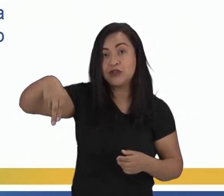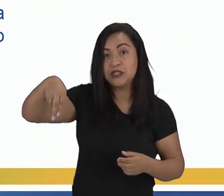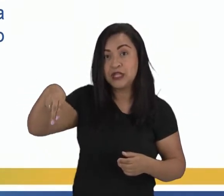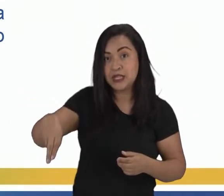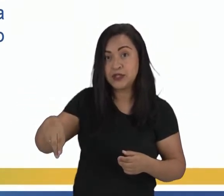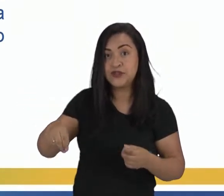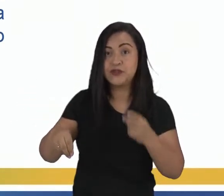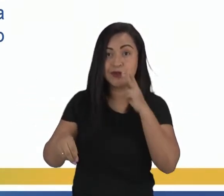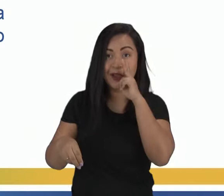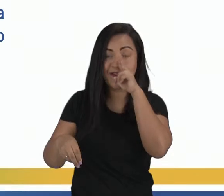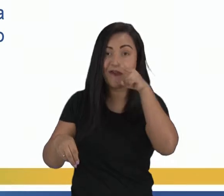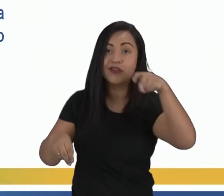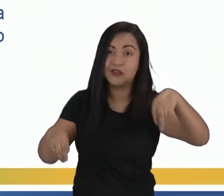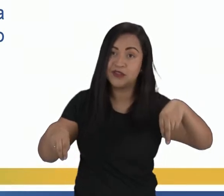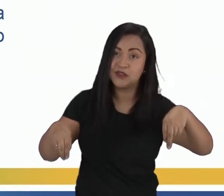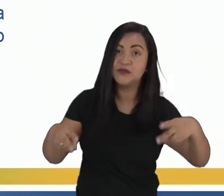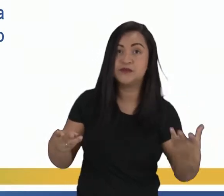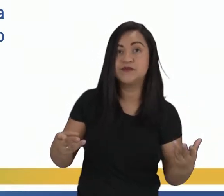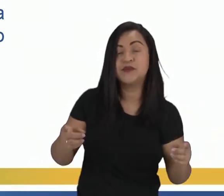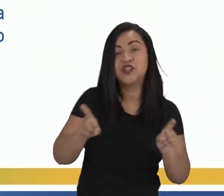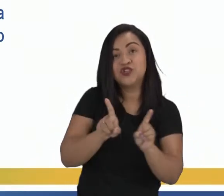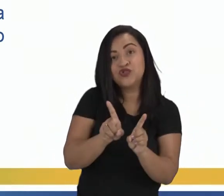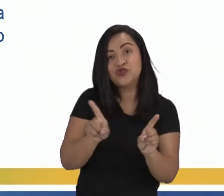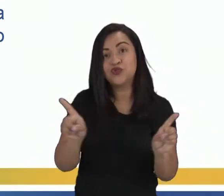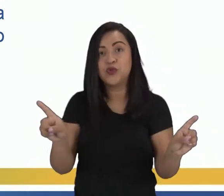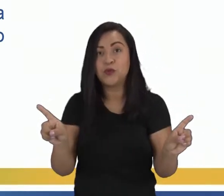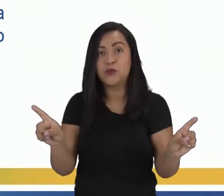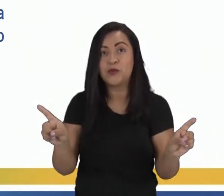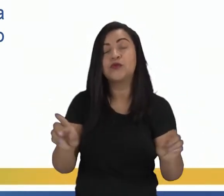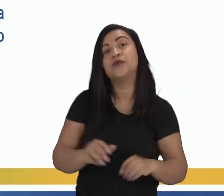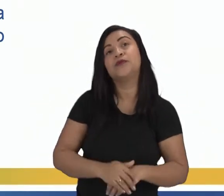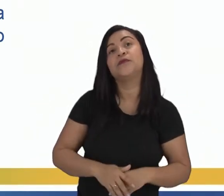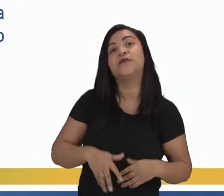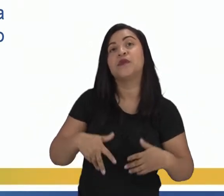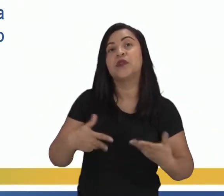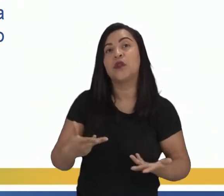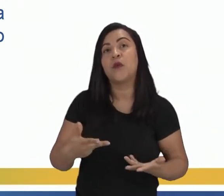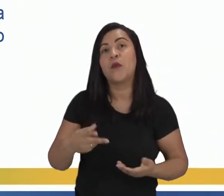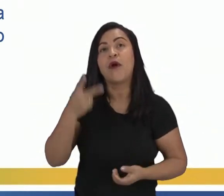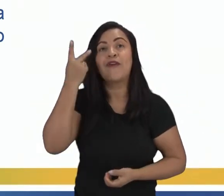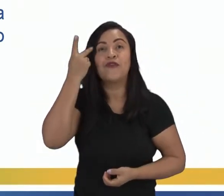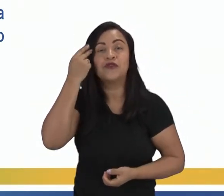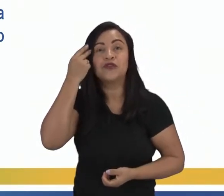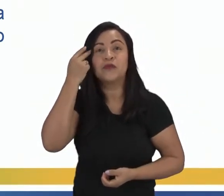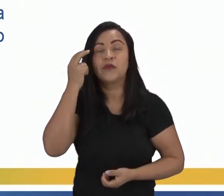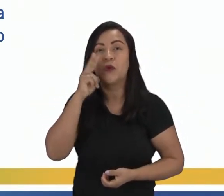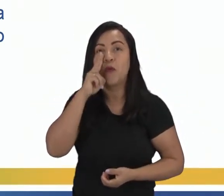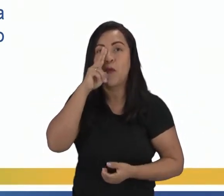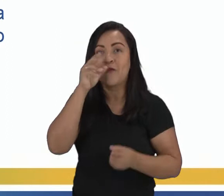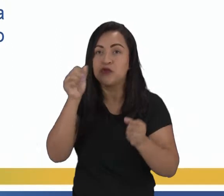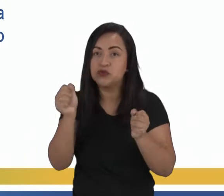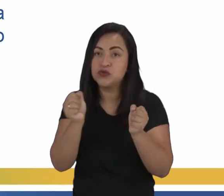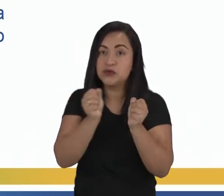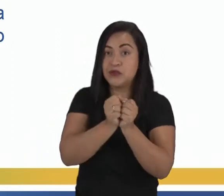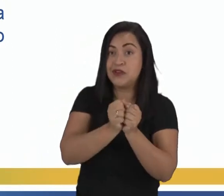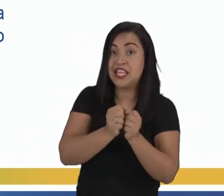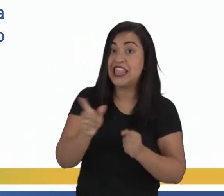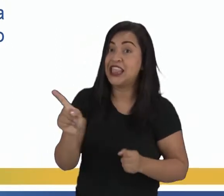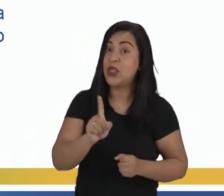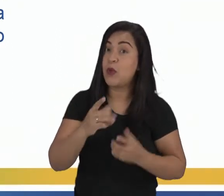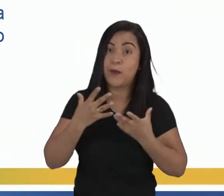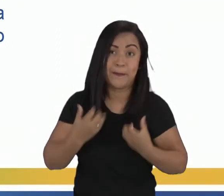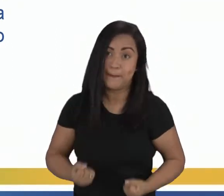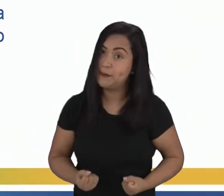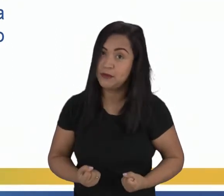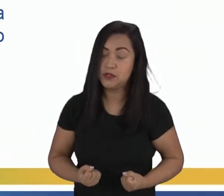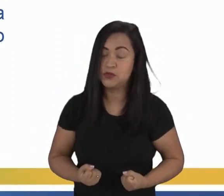em sentido oposto. A força normal é uma força de contato e sua reação não é o peso, como já falamos em aulas